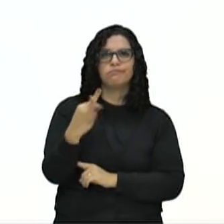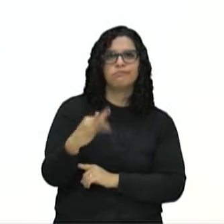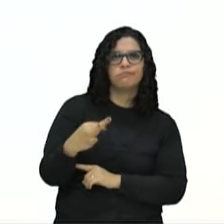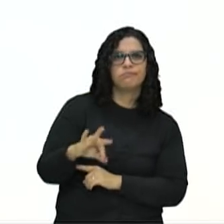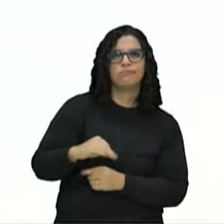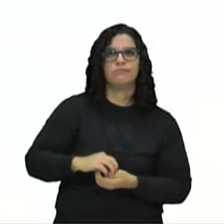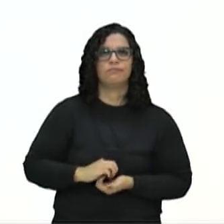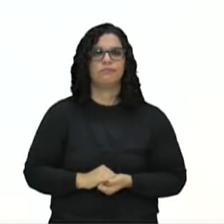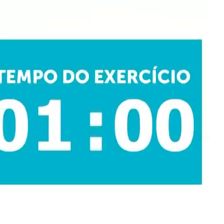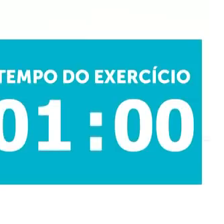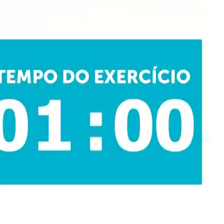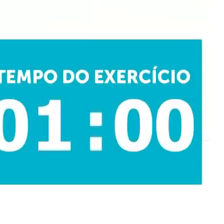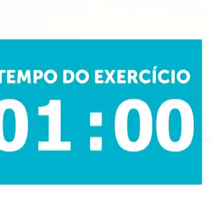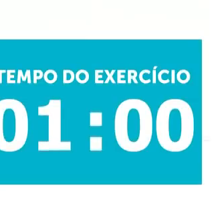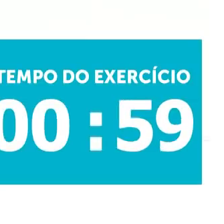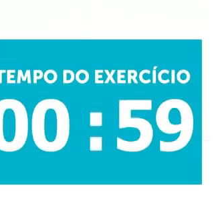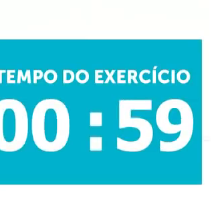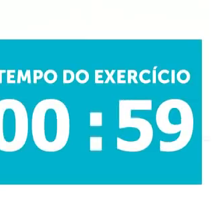correção.